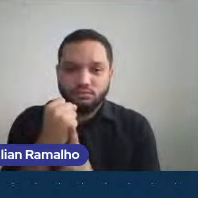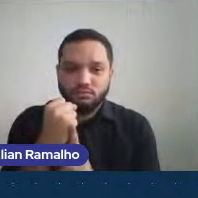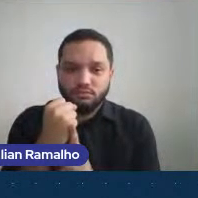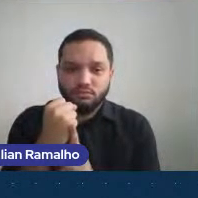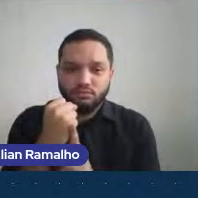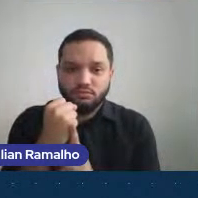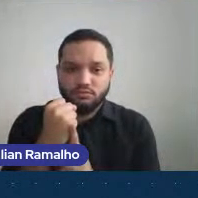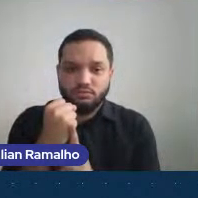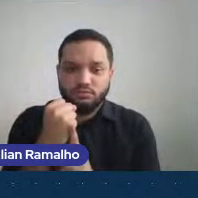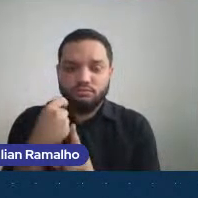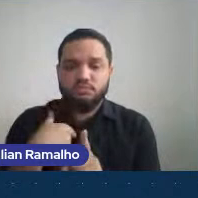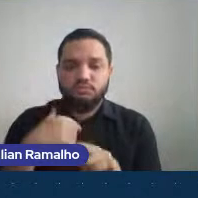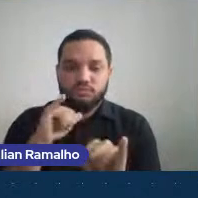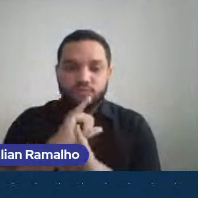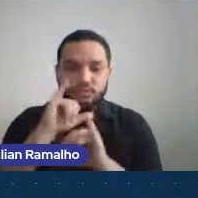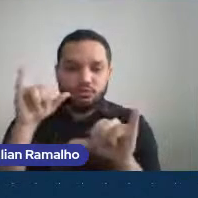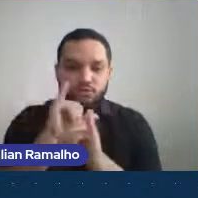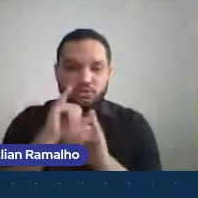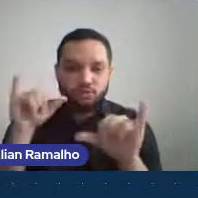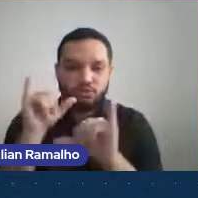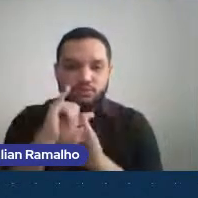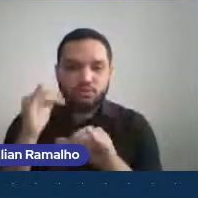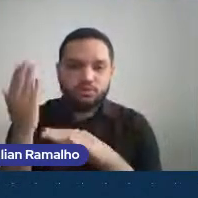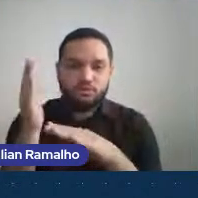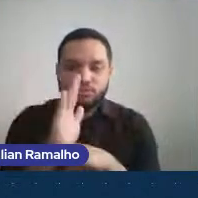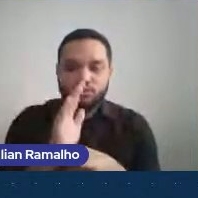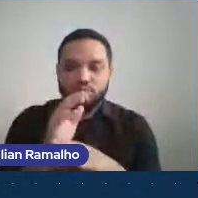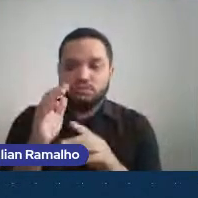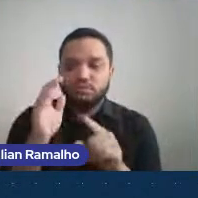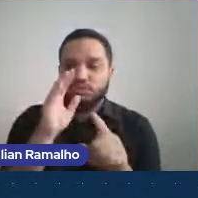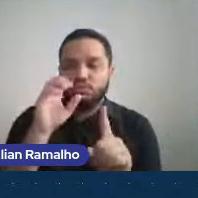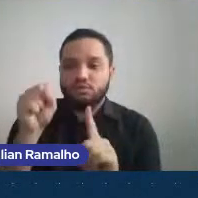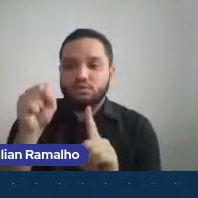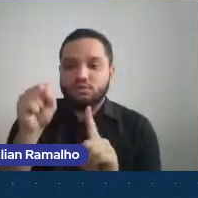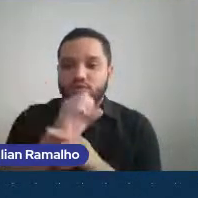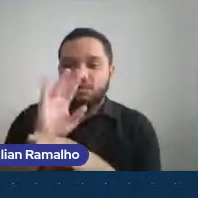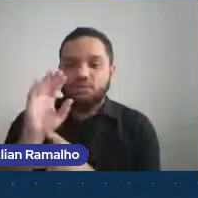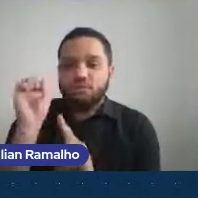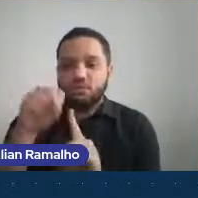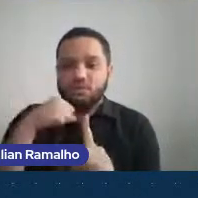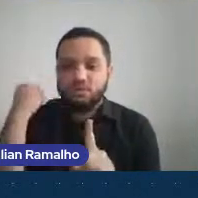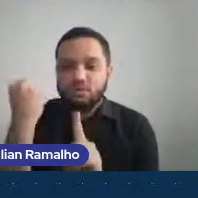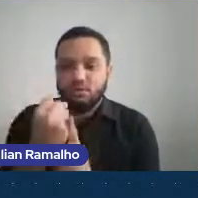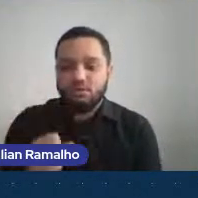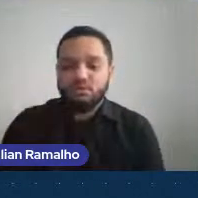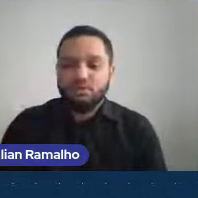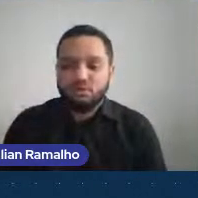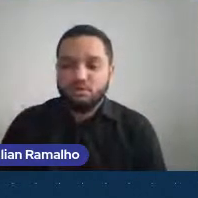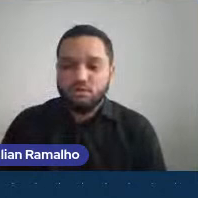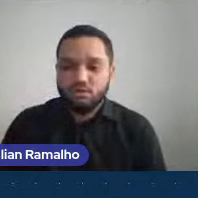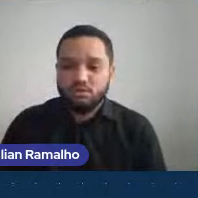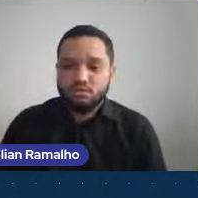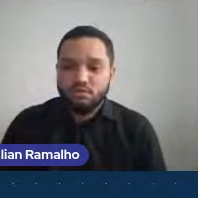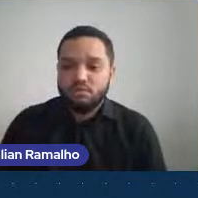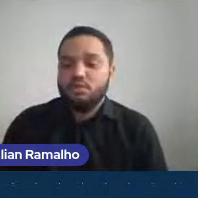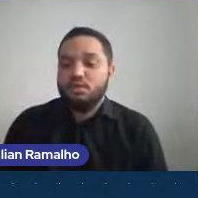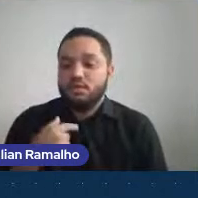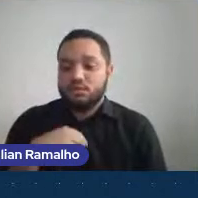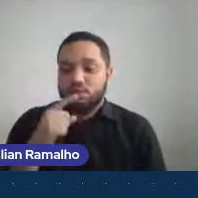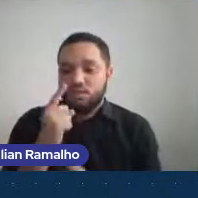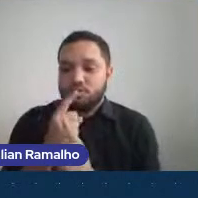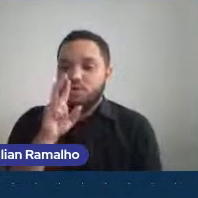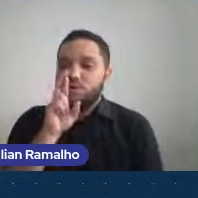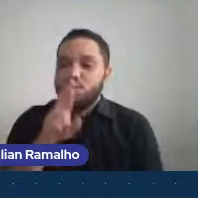para eu divulgar aqui como sendo um benefício para a sociedade? Certo? Os resultados dessa pesquisa podem trazer